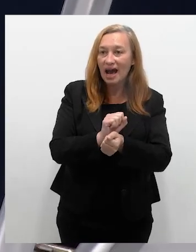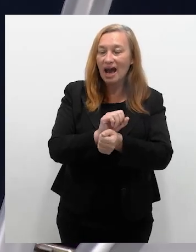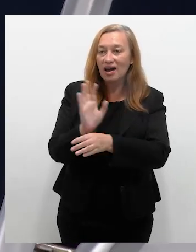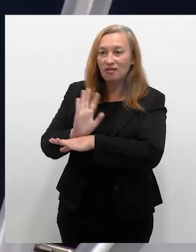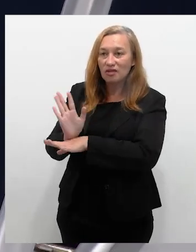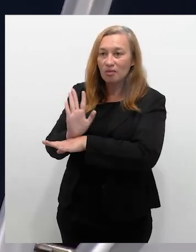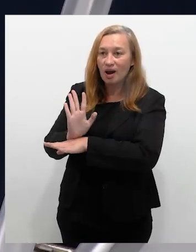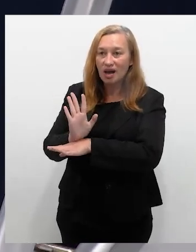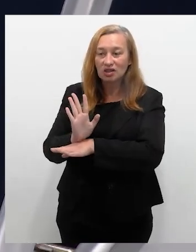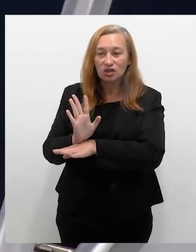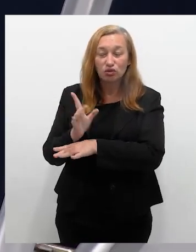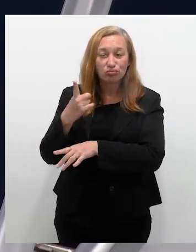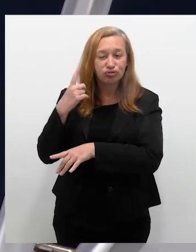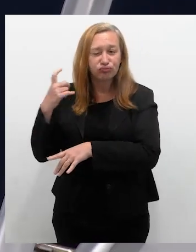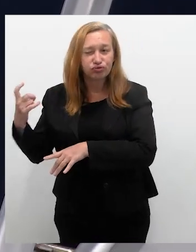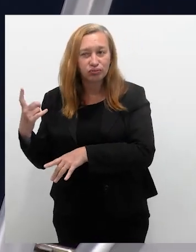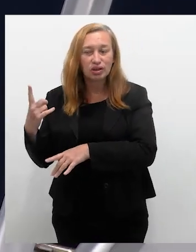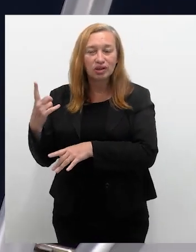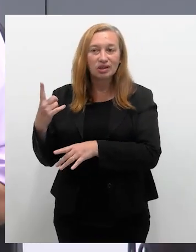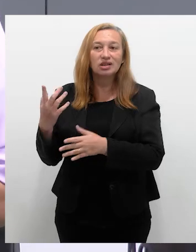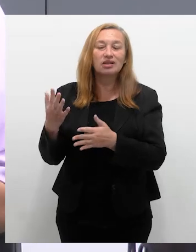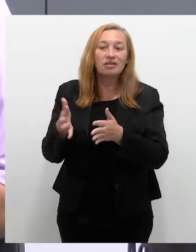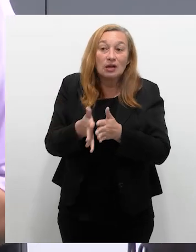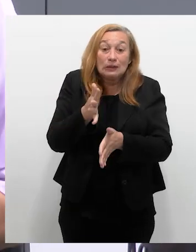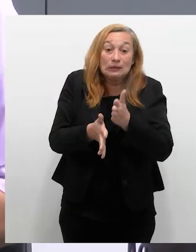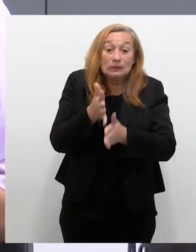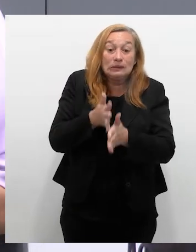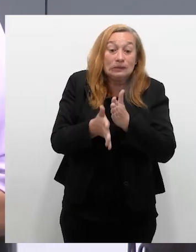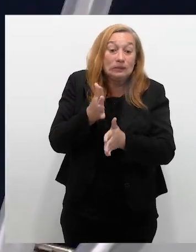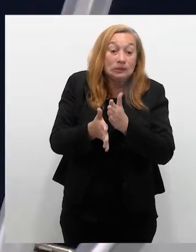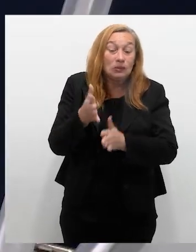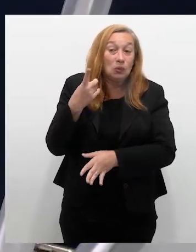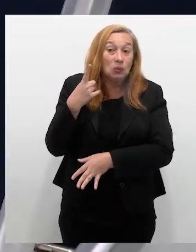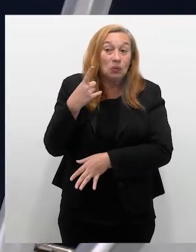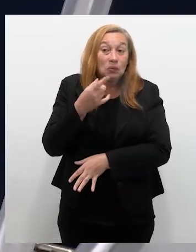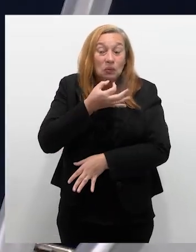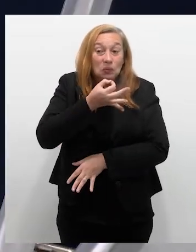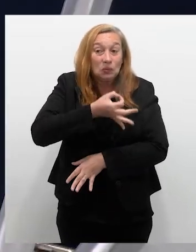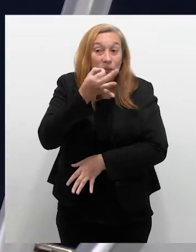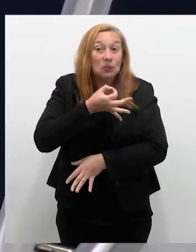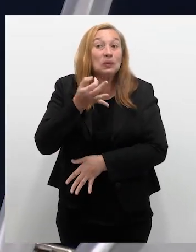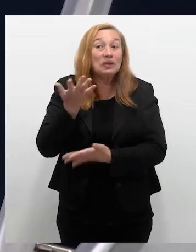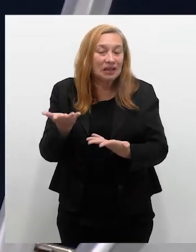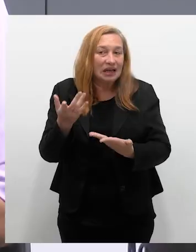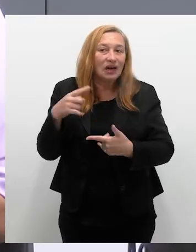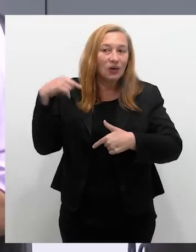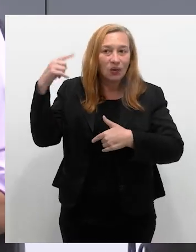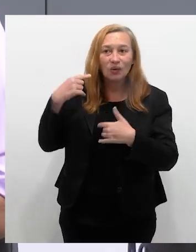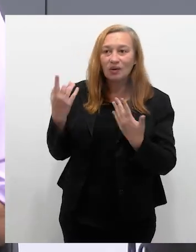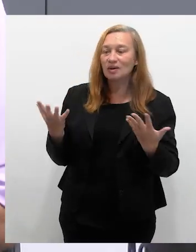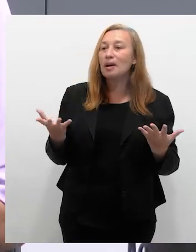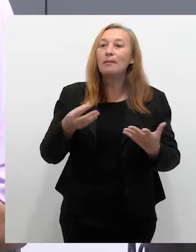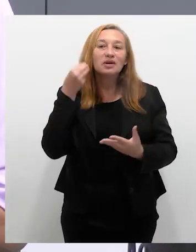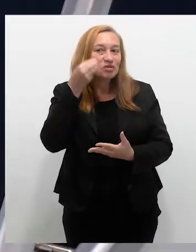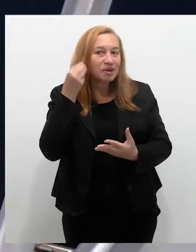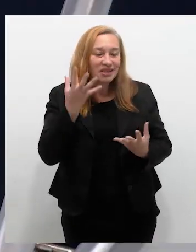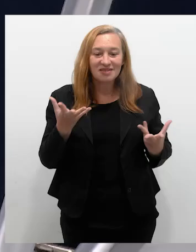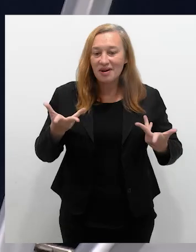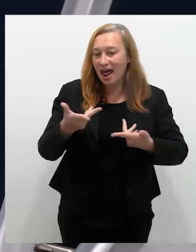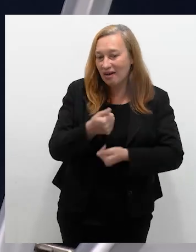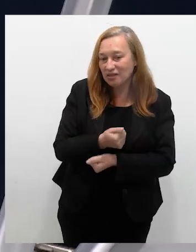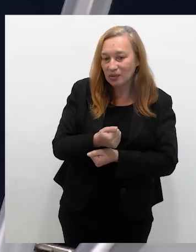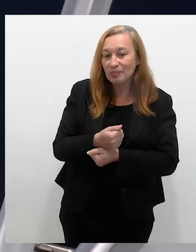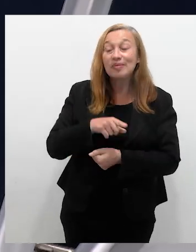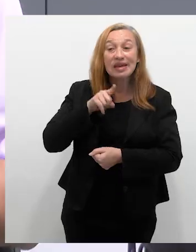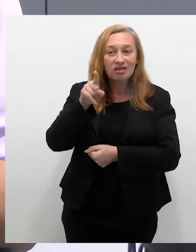tem coisas engraçadíssimas. O som que eu já direto passei. ficava louco ali, né? Exatamente. Poxa, genial. Mas foi uma experiência